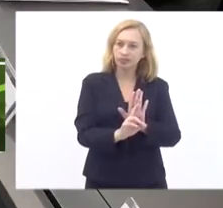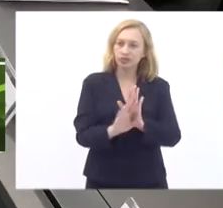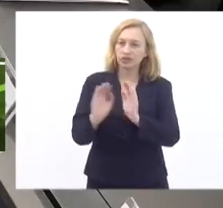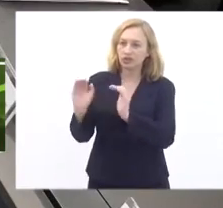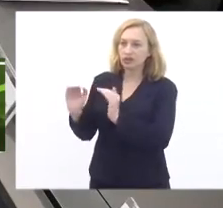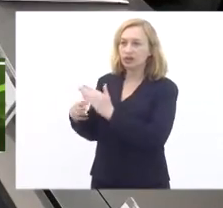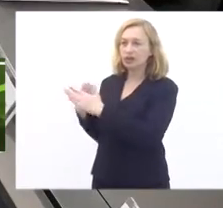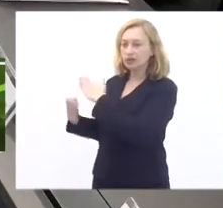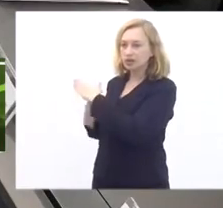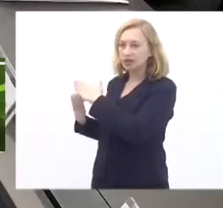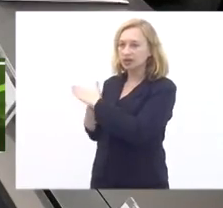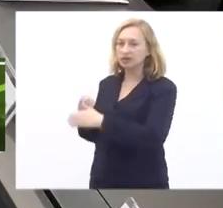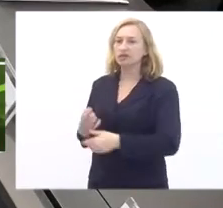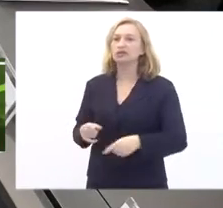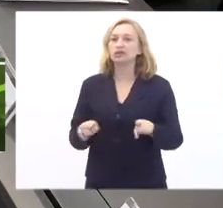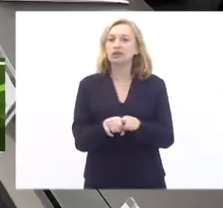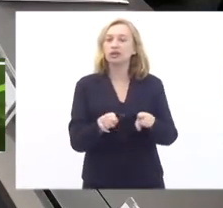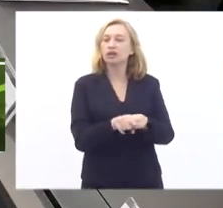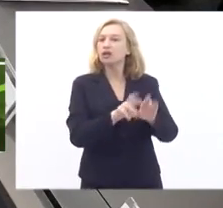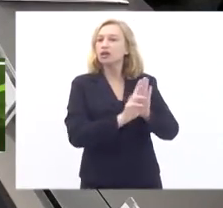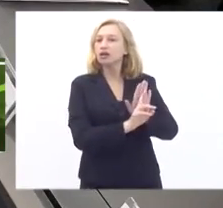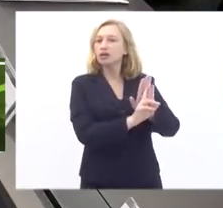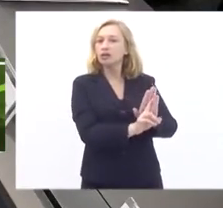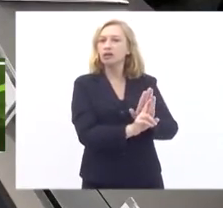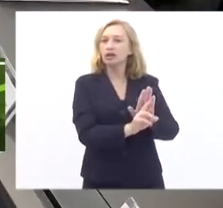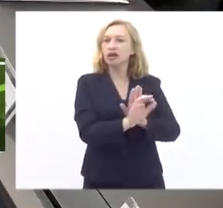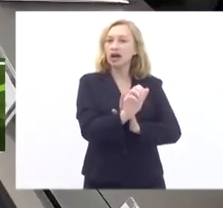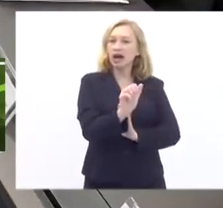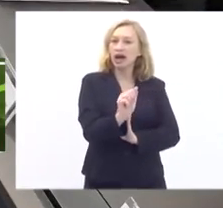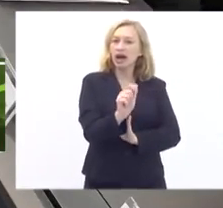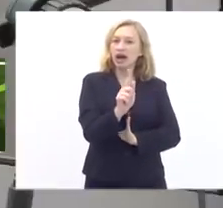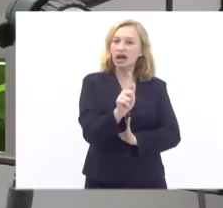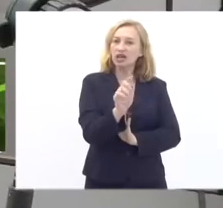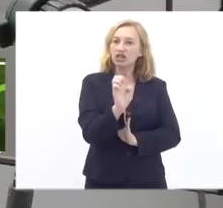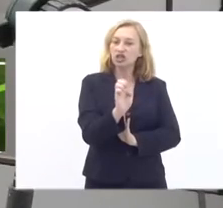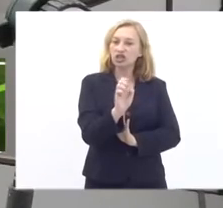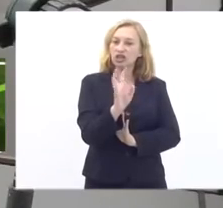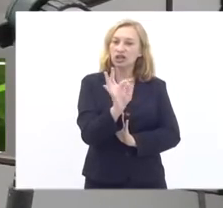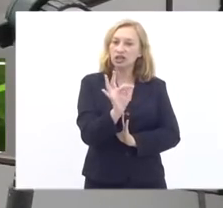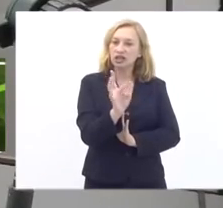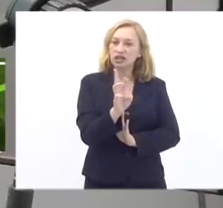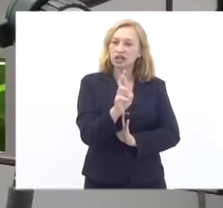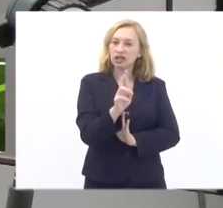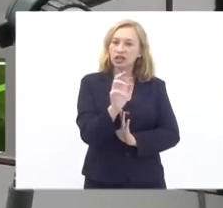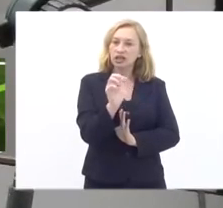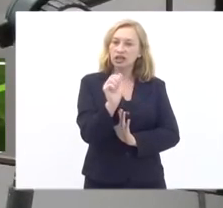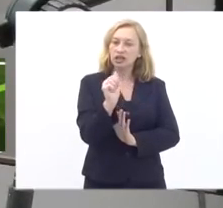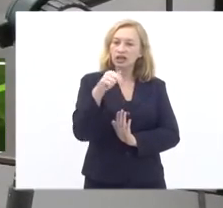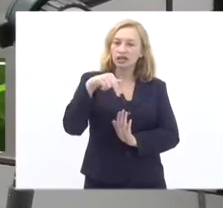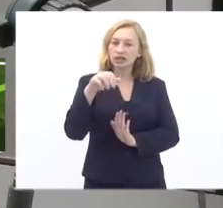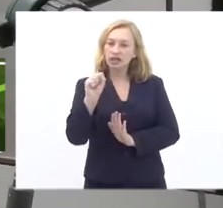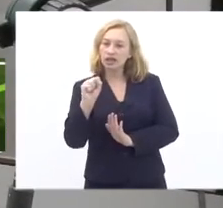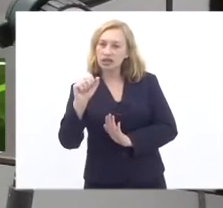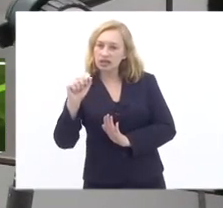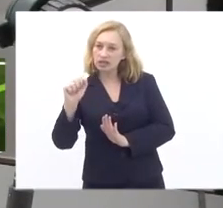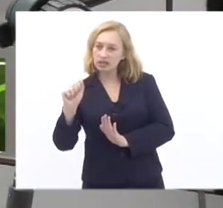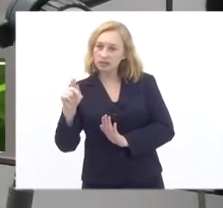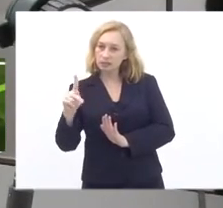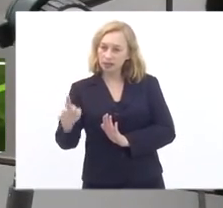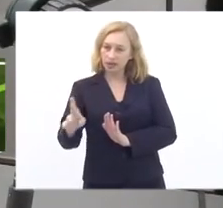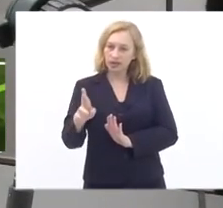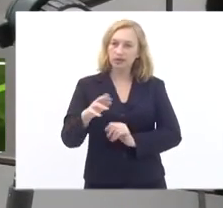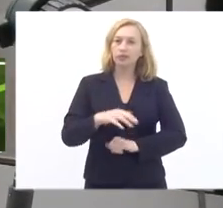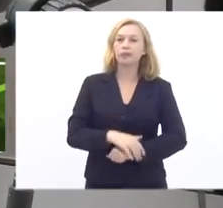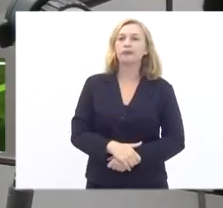Supervia e o representante da AGETRANSP, né, ou aos representantes.